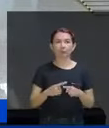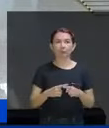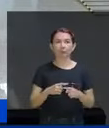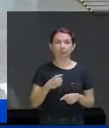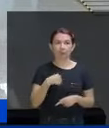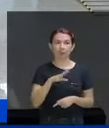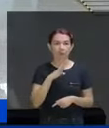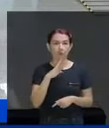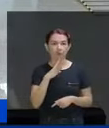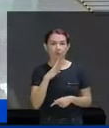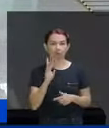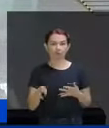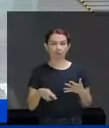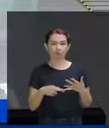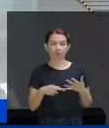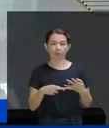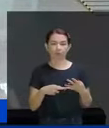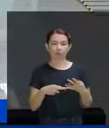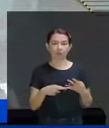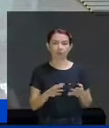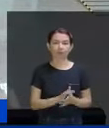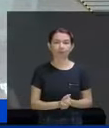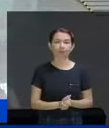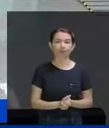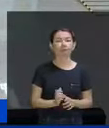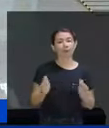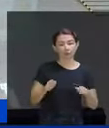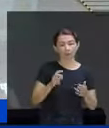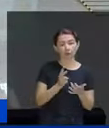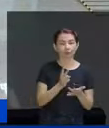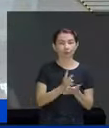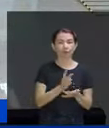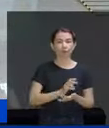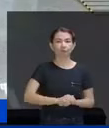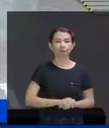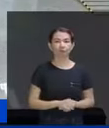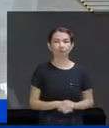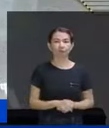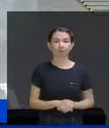conheço do presente recurso. Ok, conhecido, não há divergência, pode prosseguir.